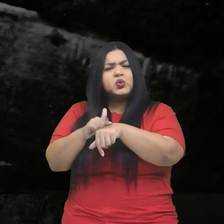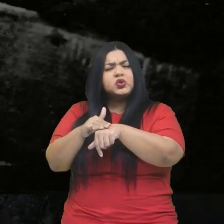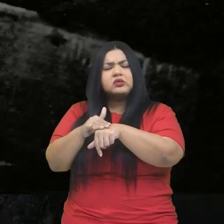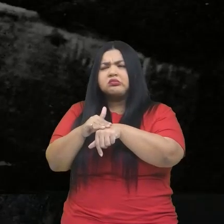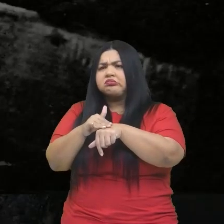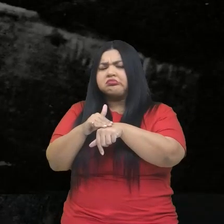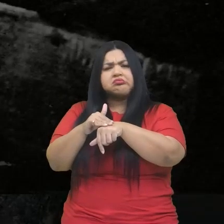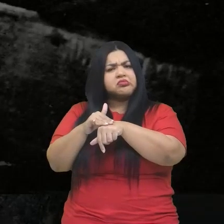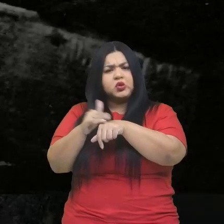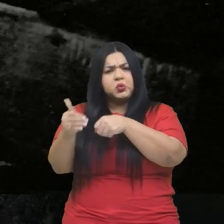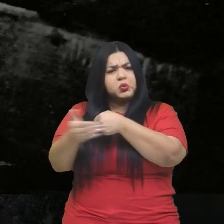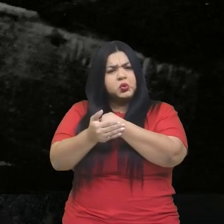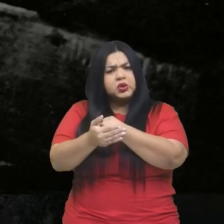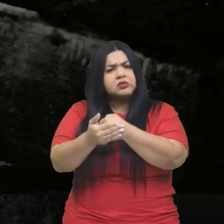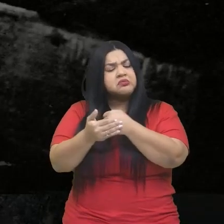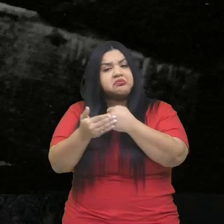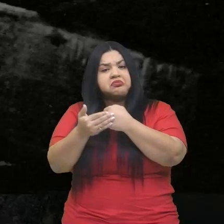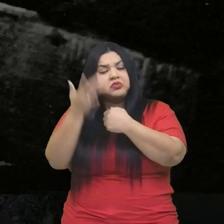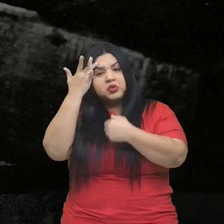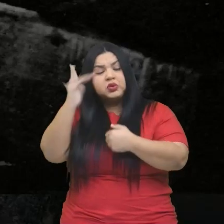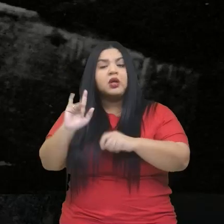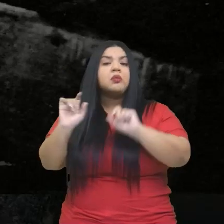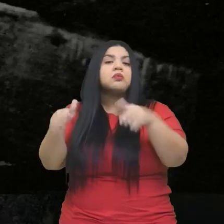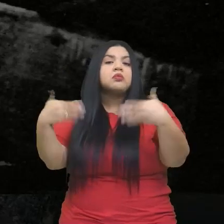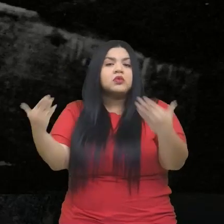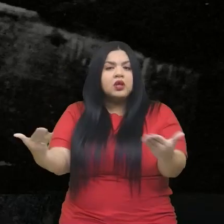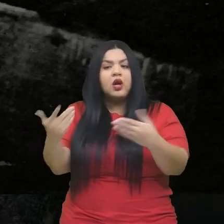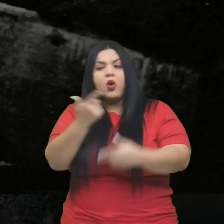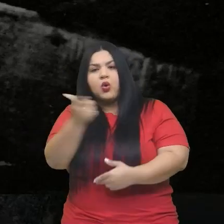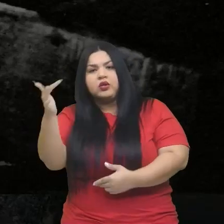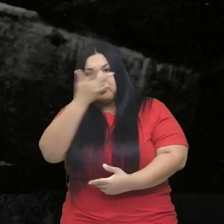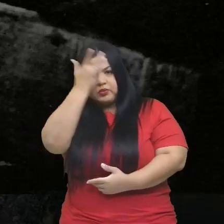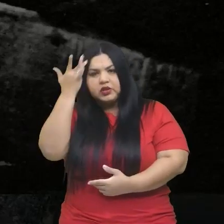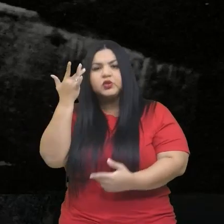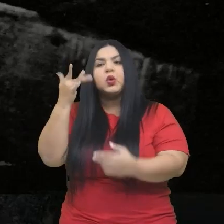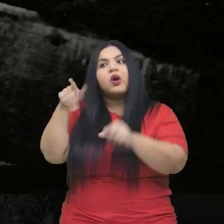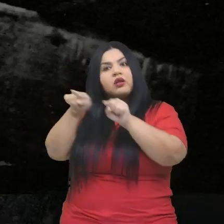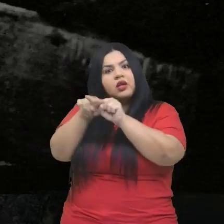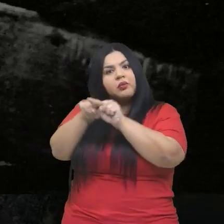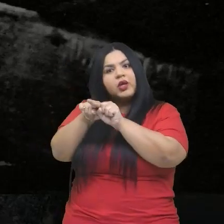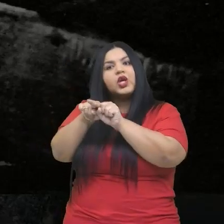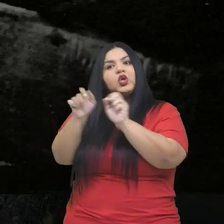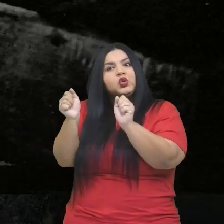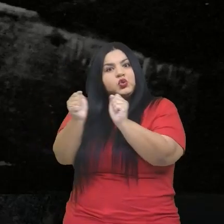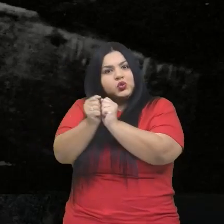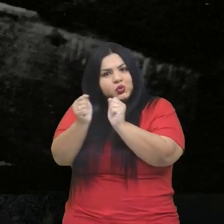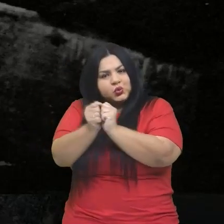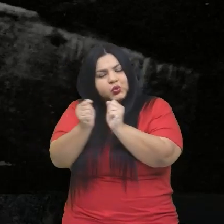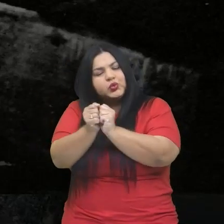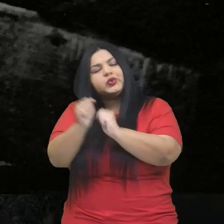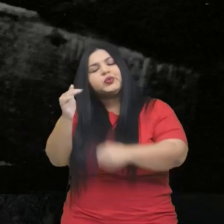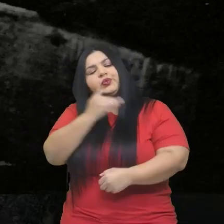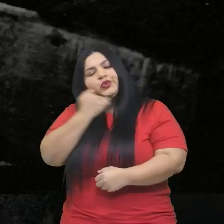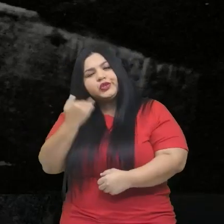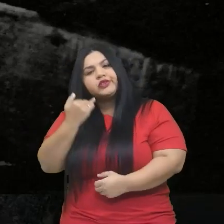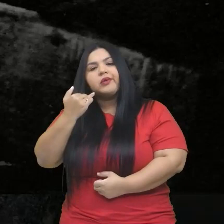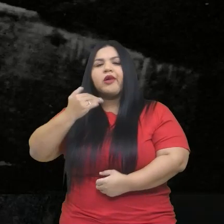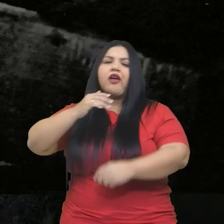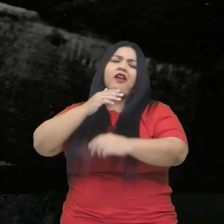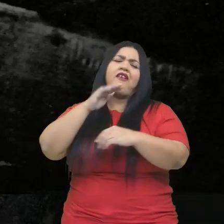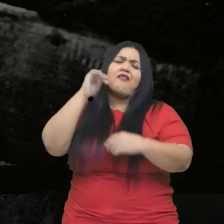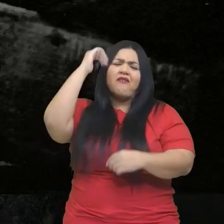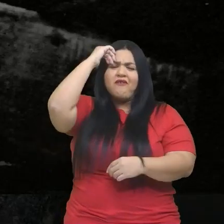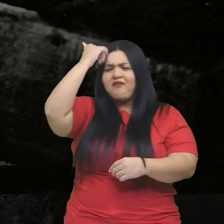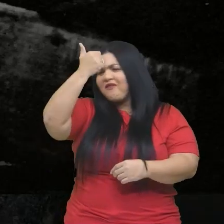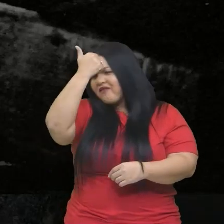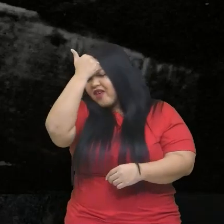misteriosa, né? E outra pessoa que estava lá também morreu de febre após a sua visita ao Egito, entre muitos